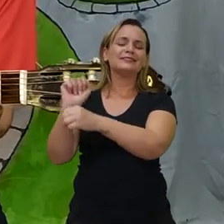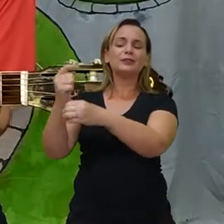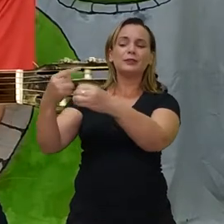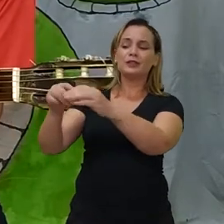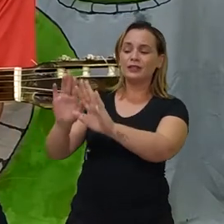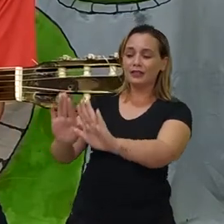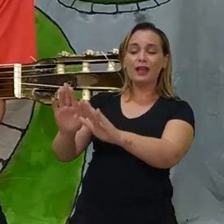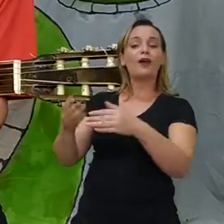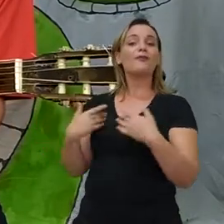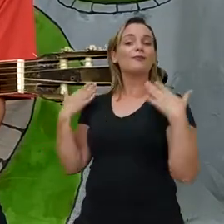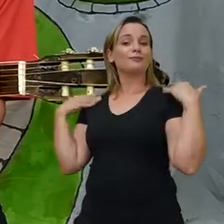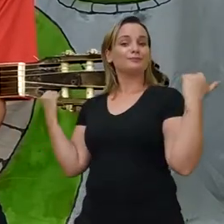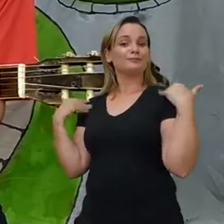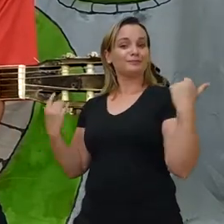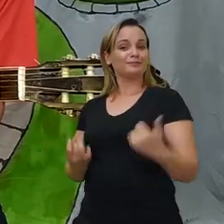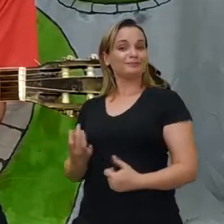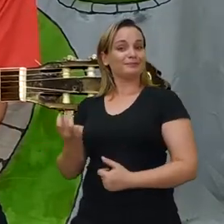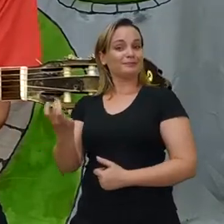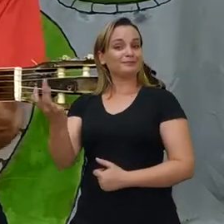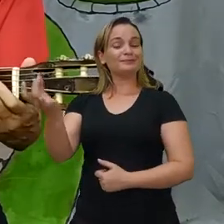Ratinho foi passear.